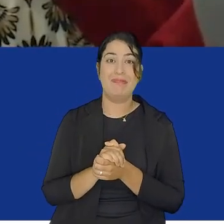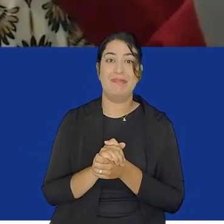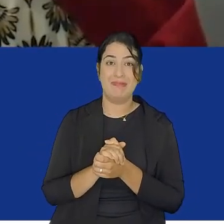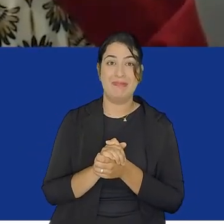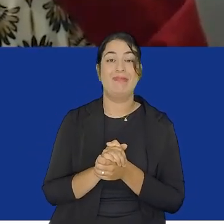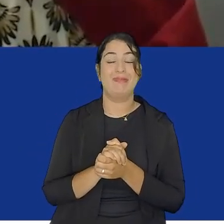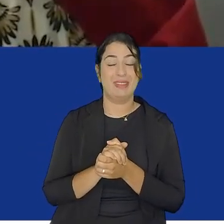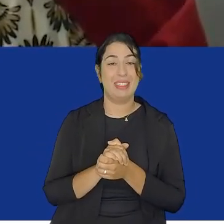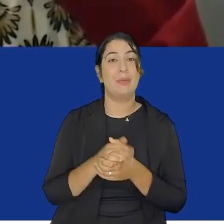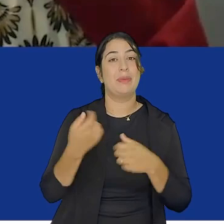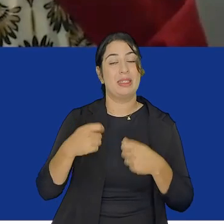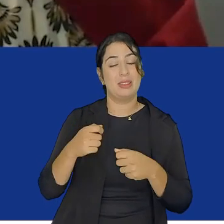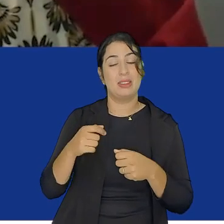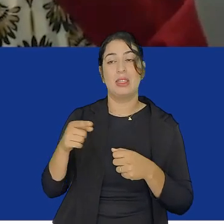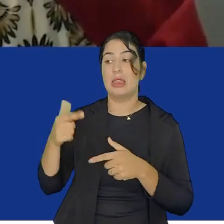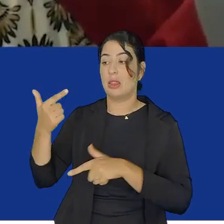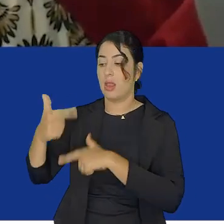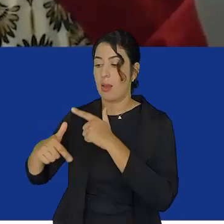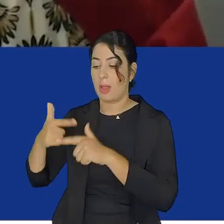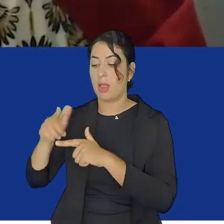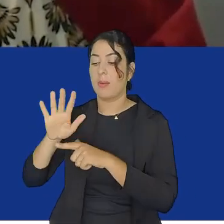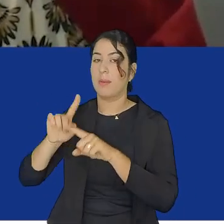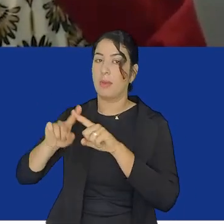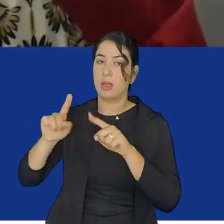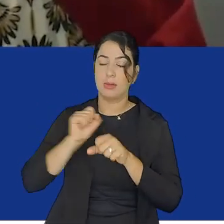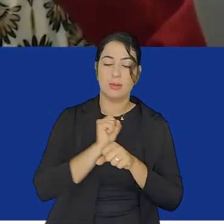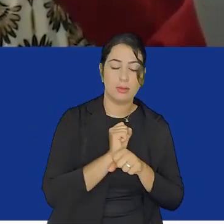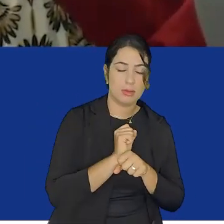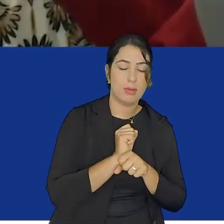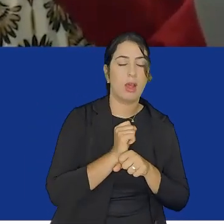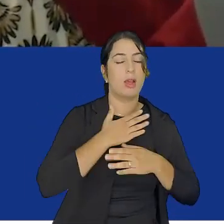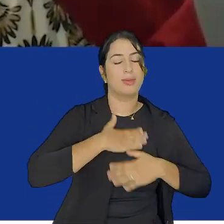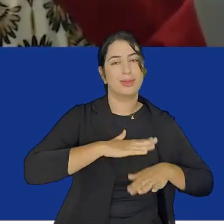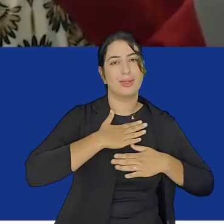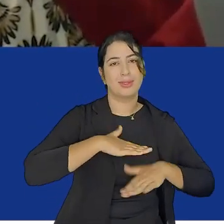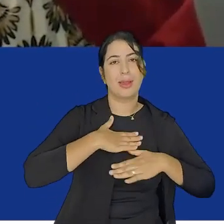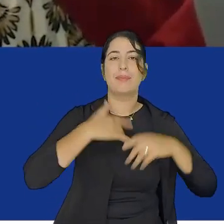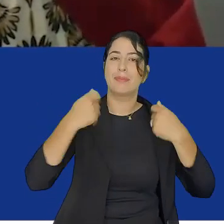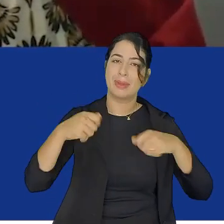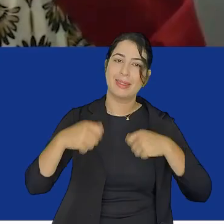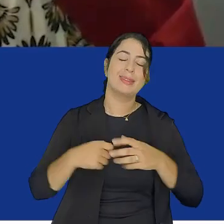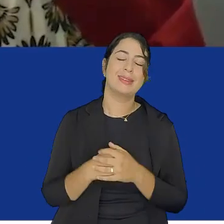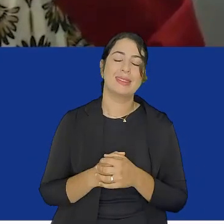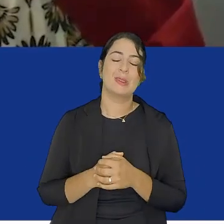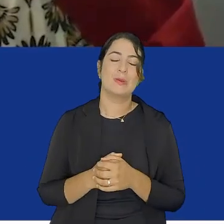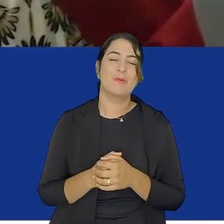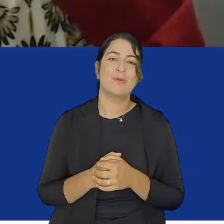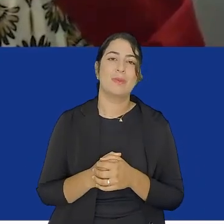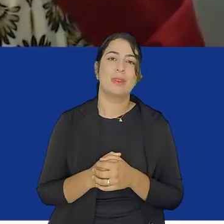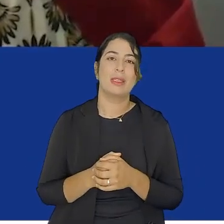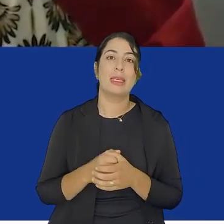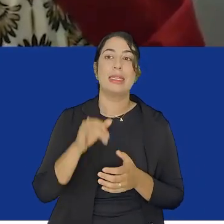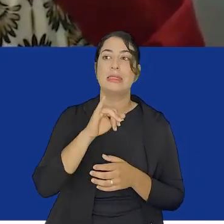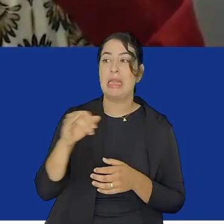não trabalho. Então, envolve também uma cultura de respeito e uma cultura de não